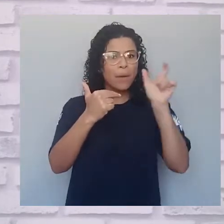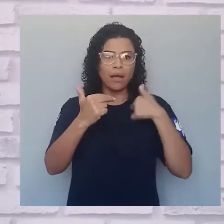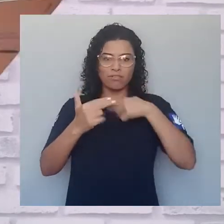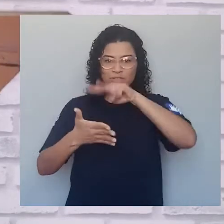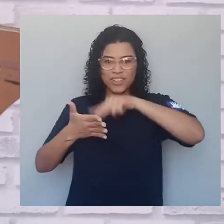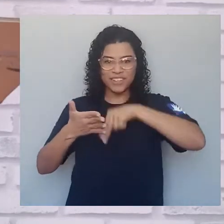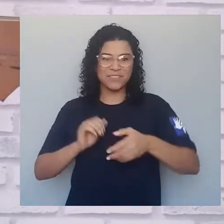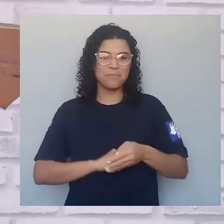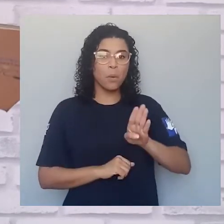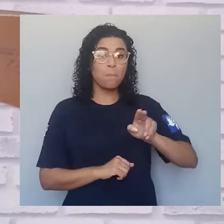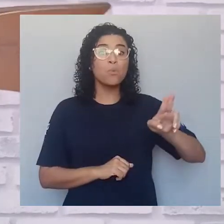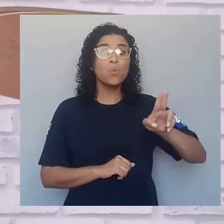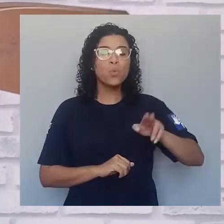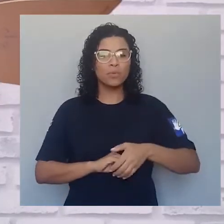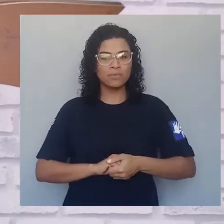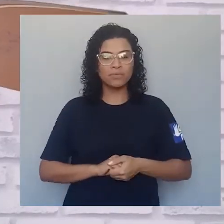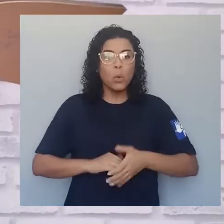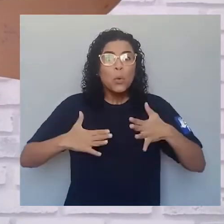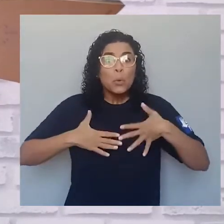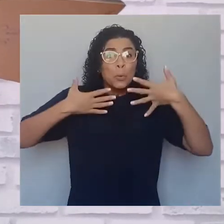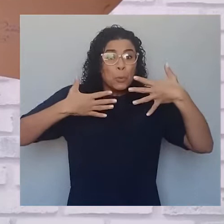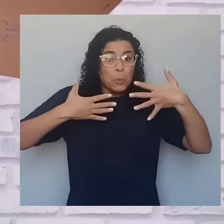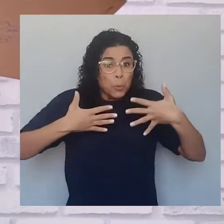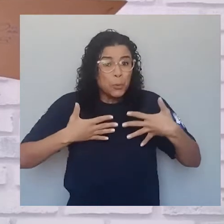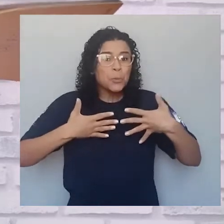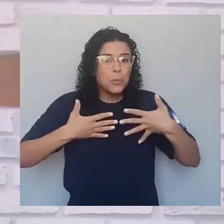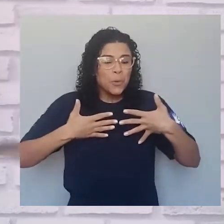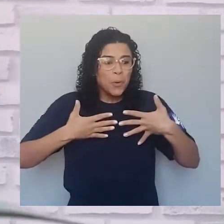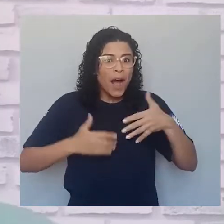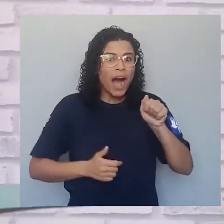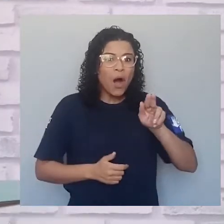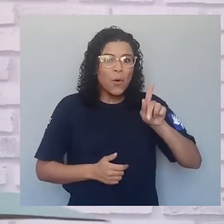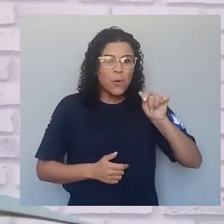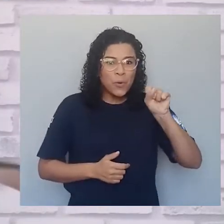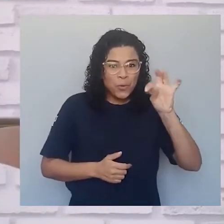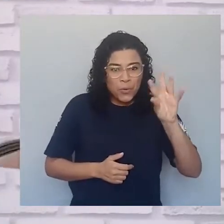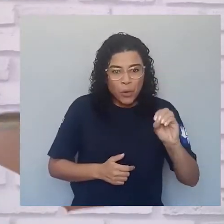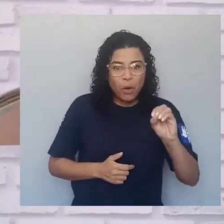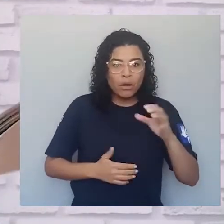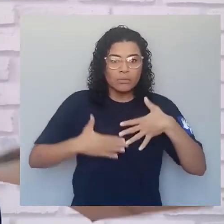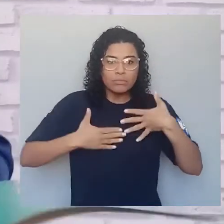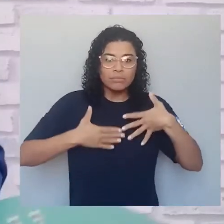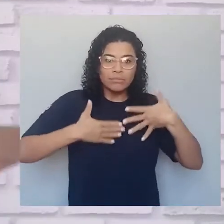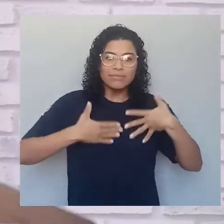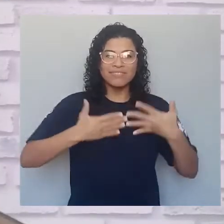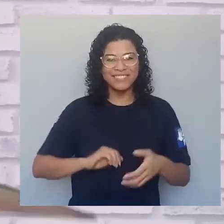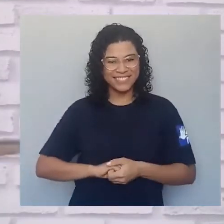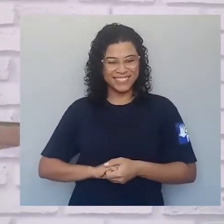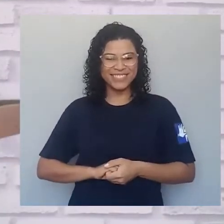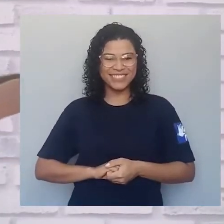Vou ler. BU! Ai, Augusto, que susto! Me deu até soluço!